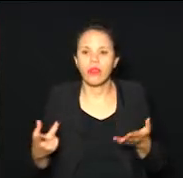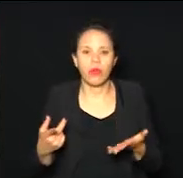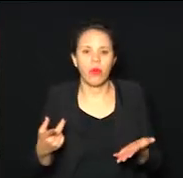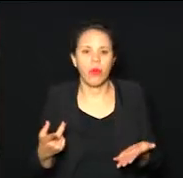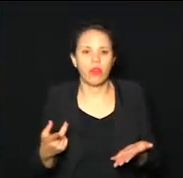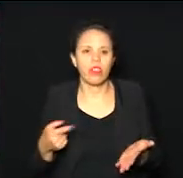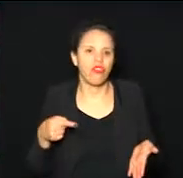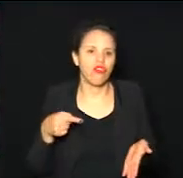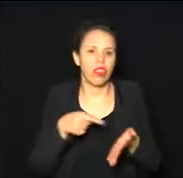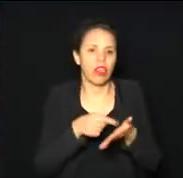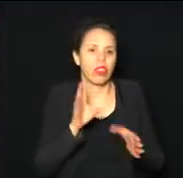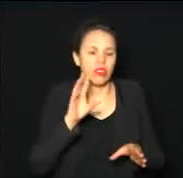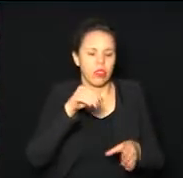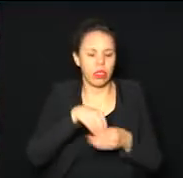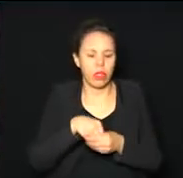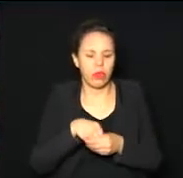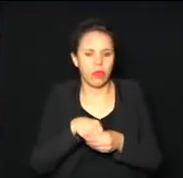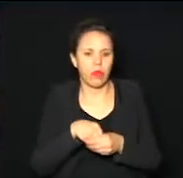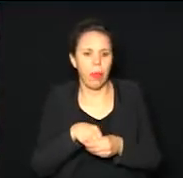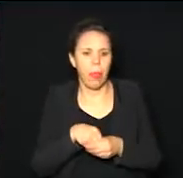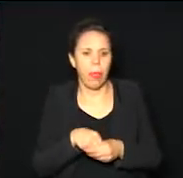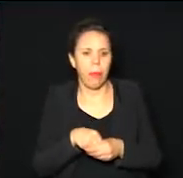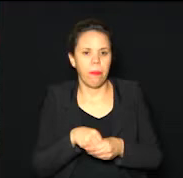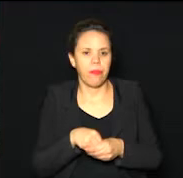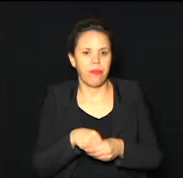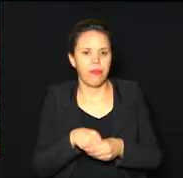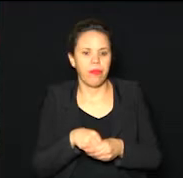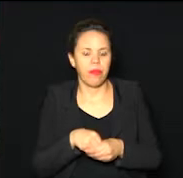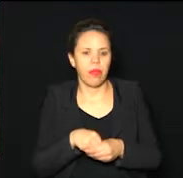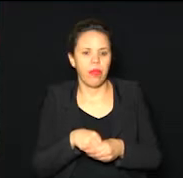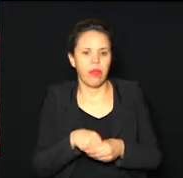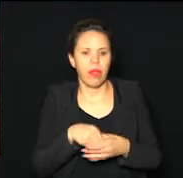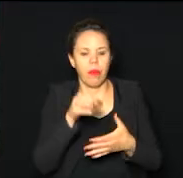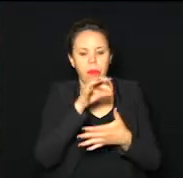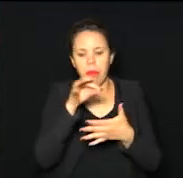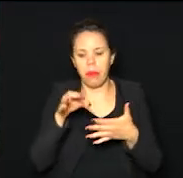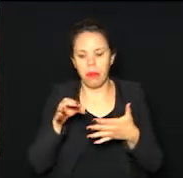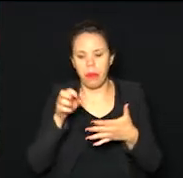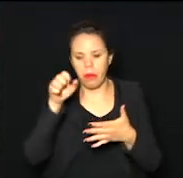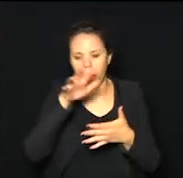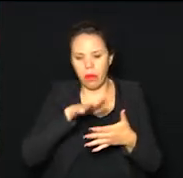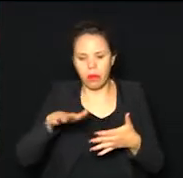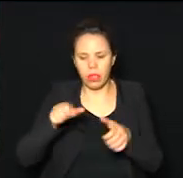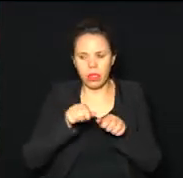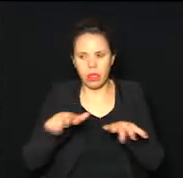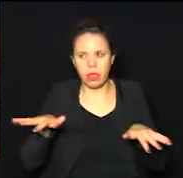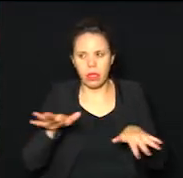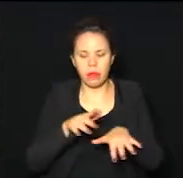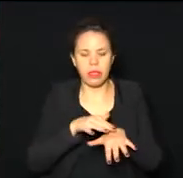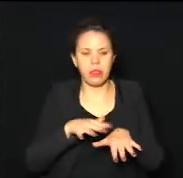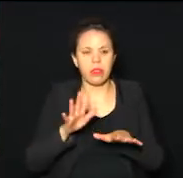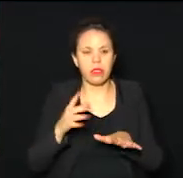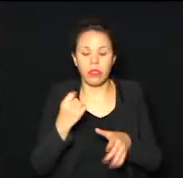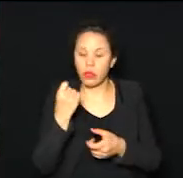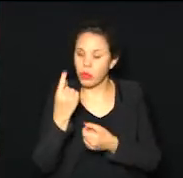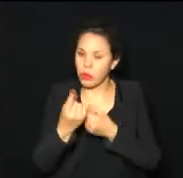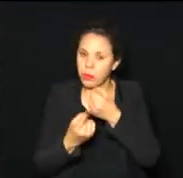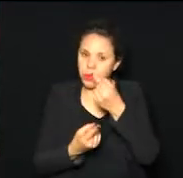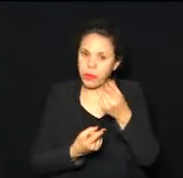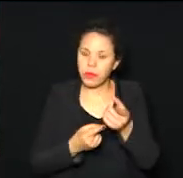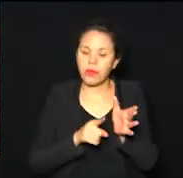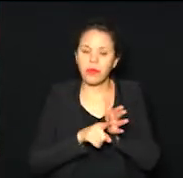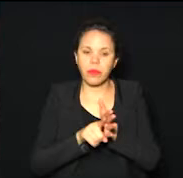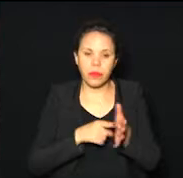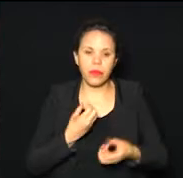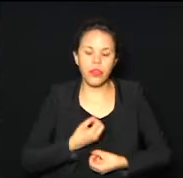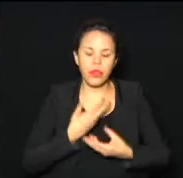ocorrências dentro dessa situação de pandemia, mas nós temos alguns dados, eu acho que são importantes